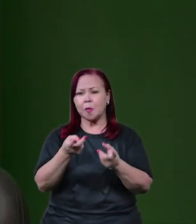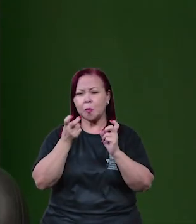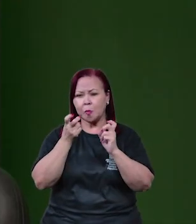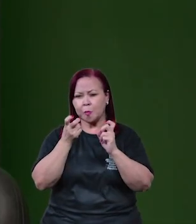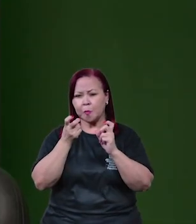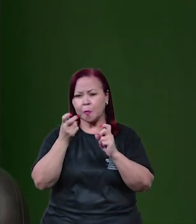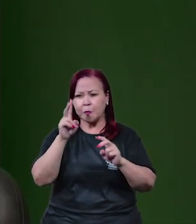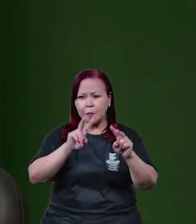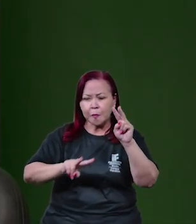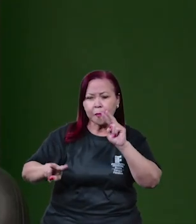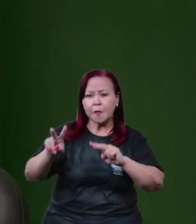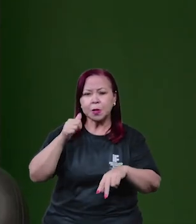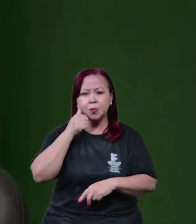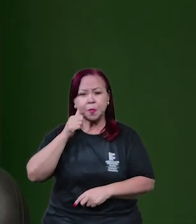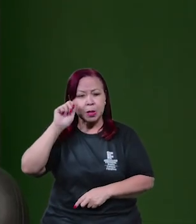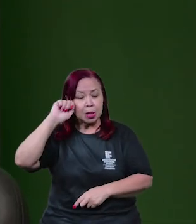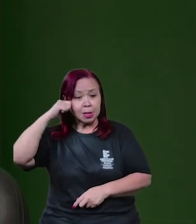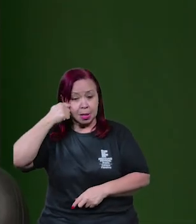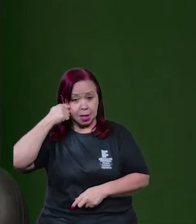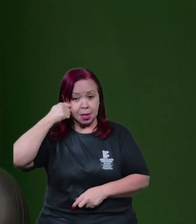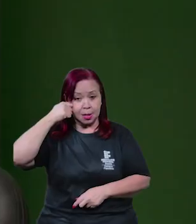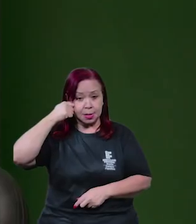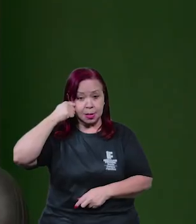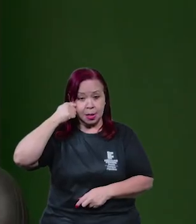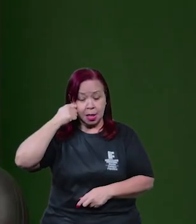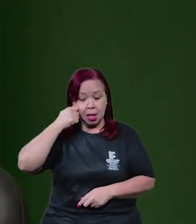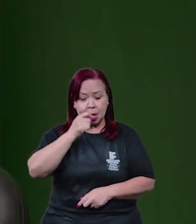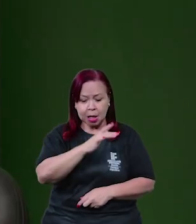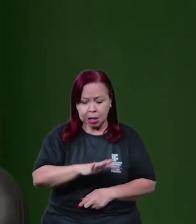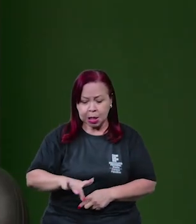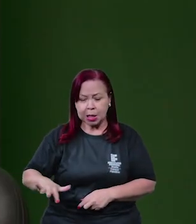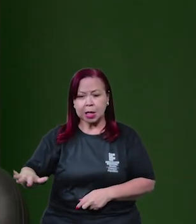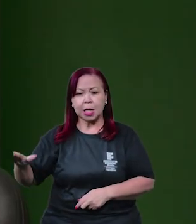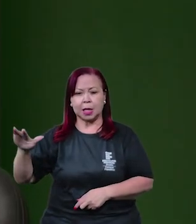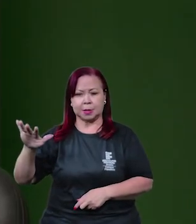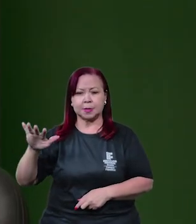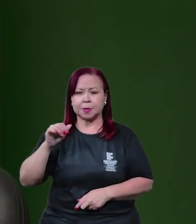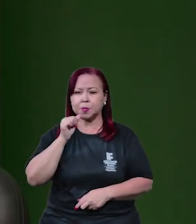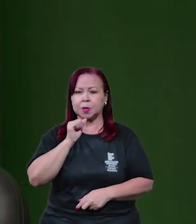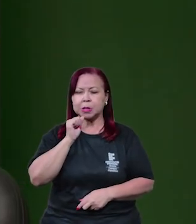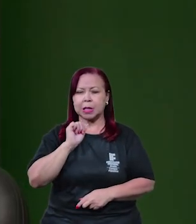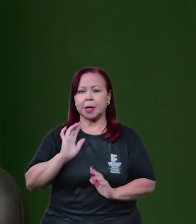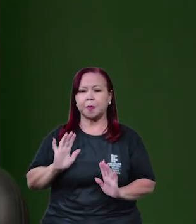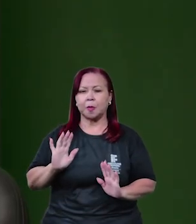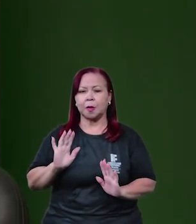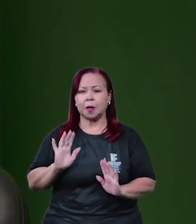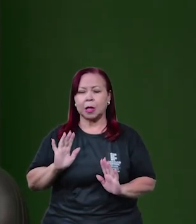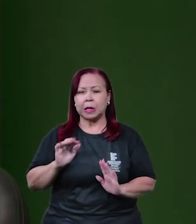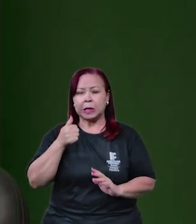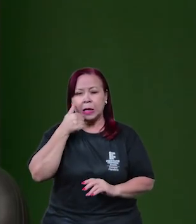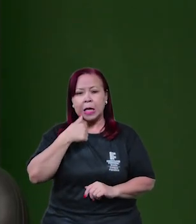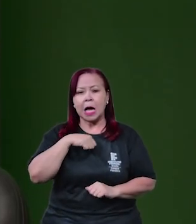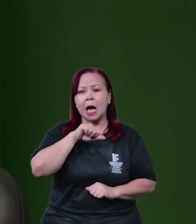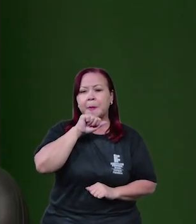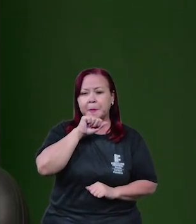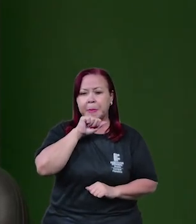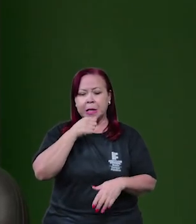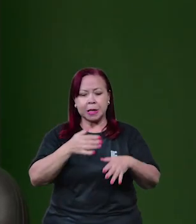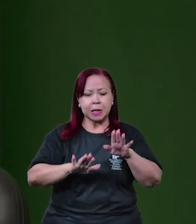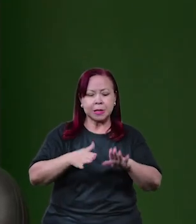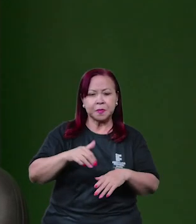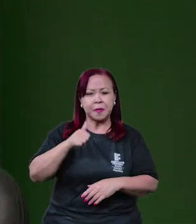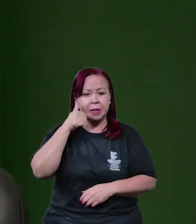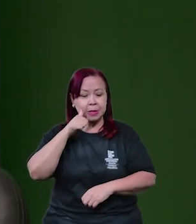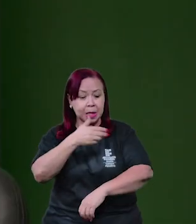muitas meninas negras, crianças negras, né? Que, tipo assim, sei lá, a mãe às vezes é